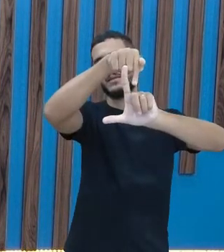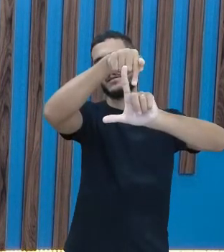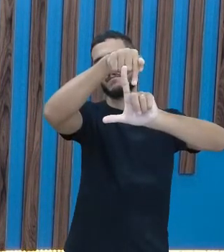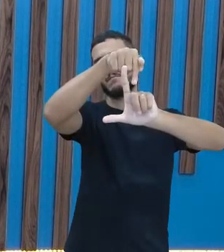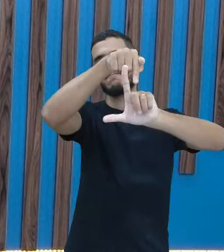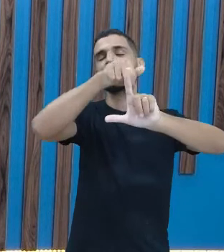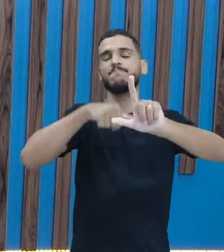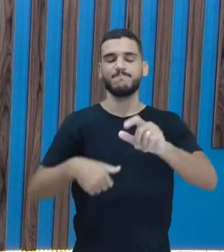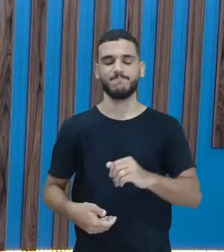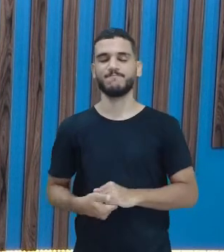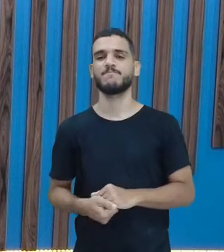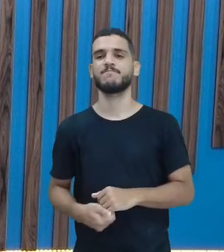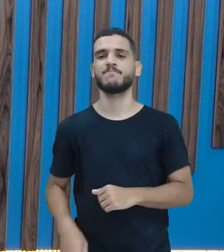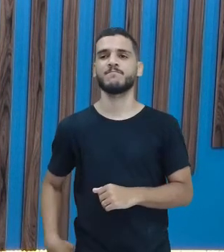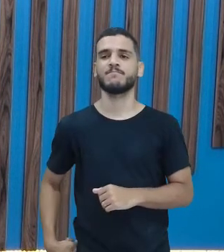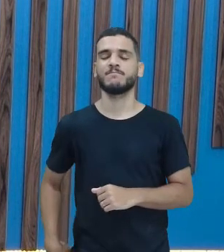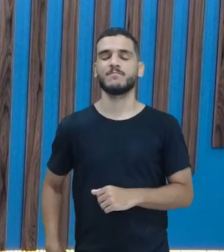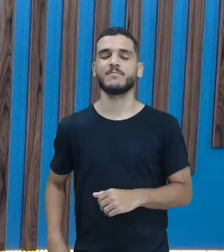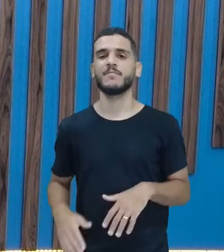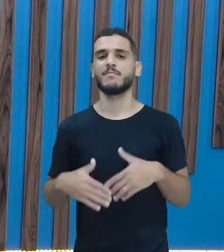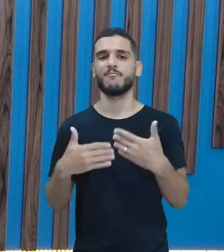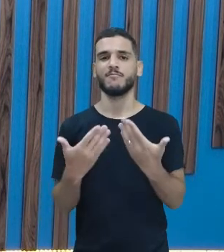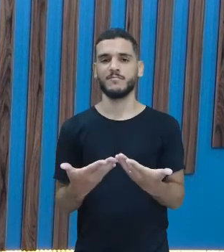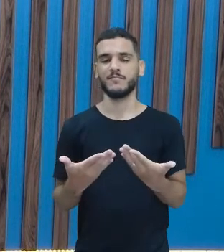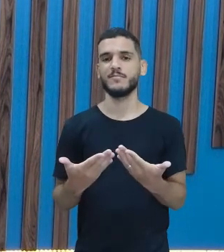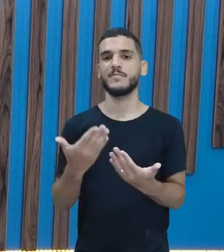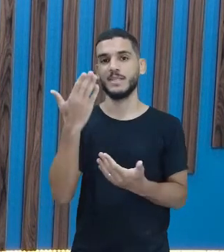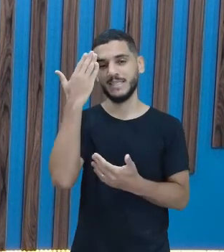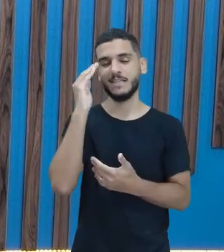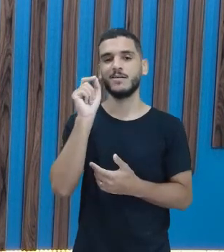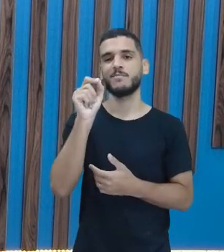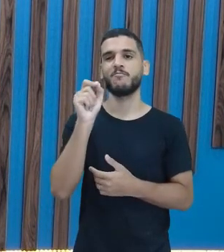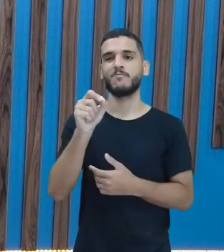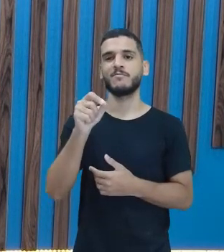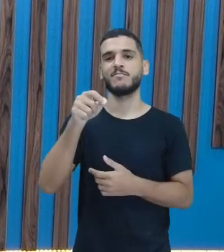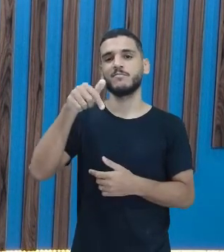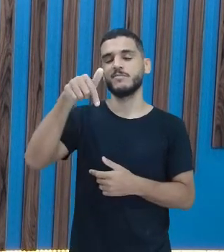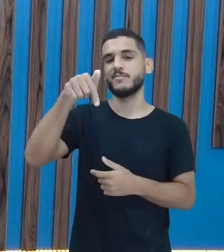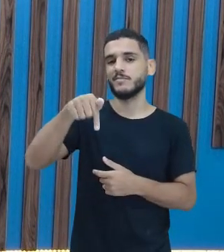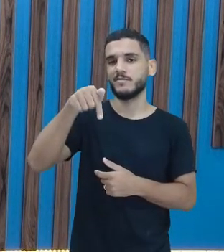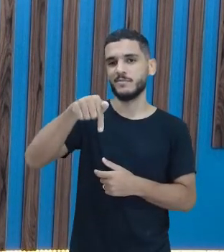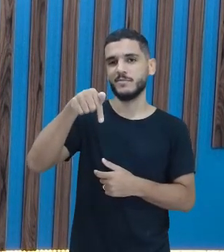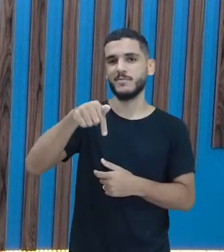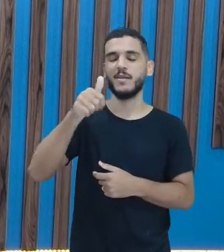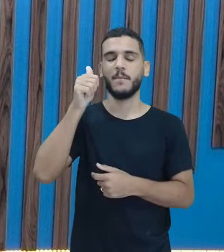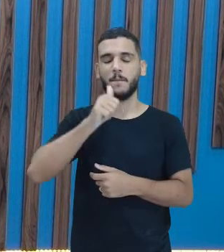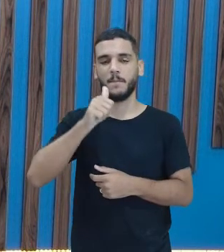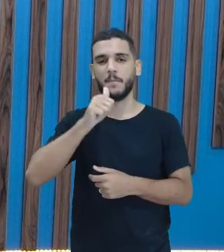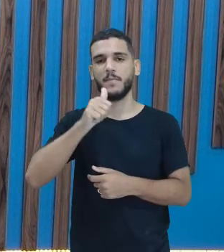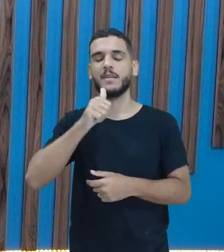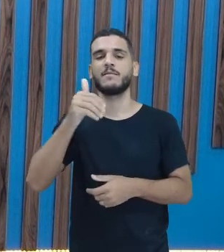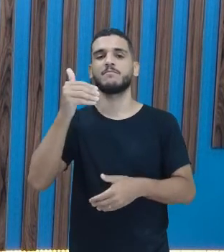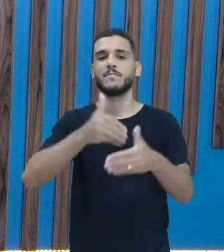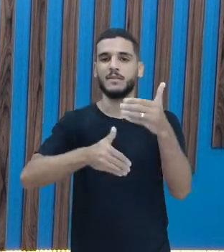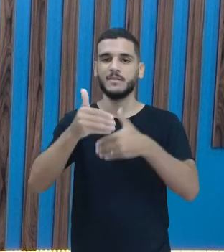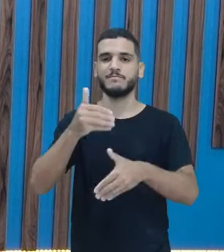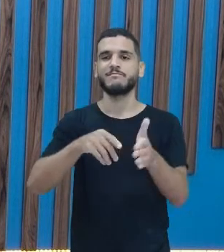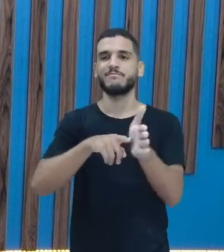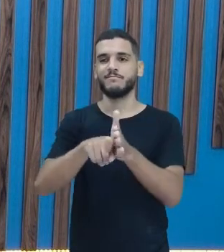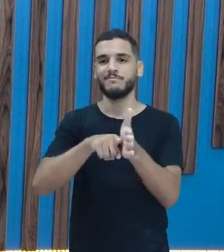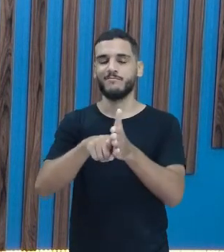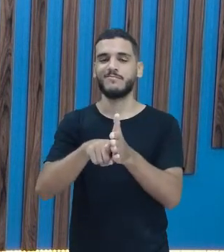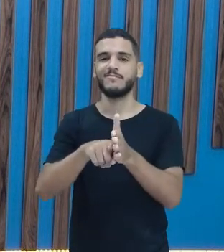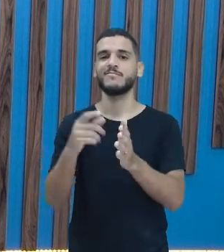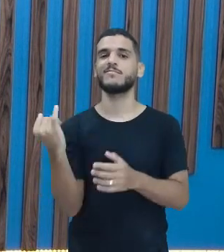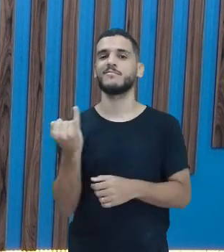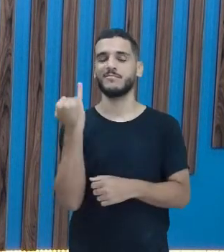altura do número 7. Então, eu sei que 7 meninas participaram dessa pesquisa. Então, o